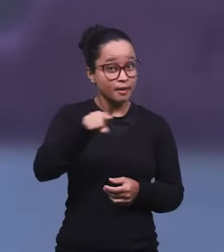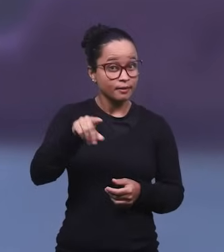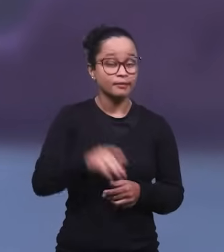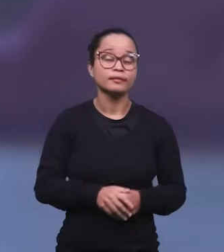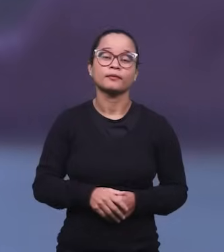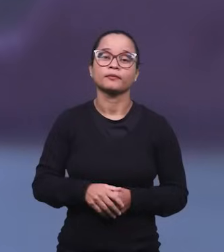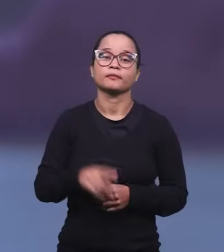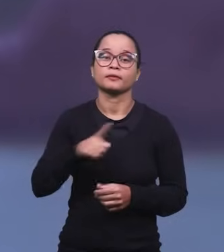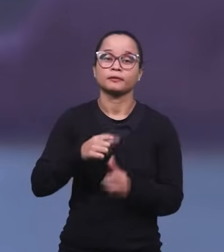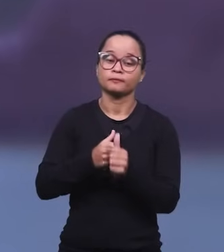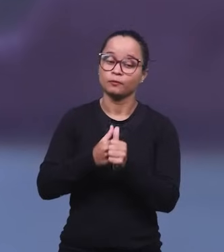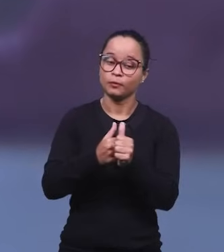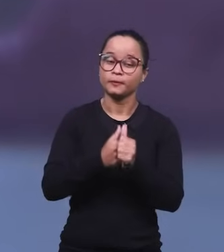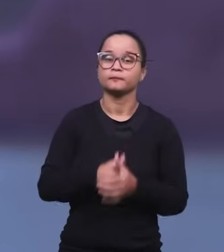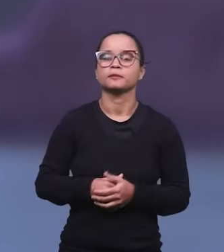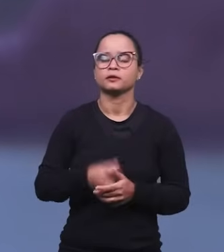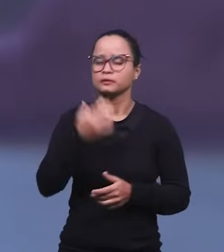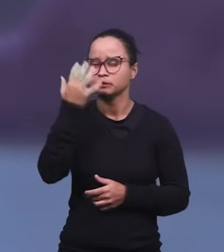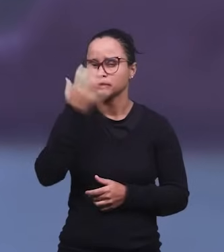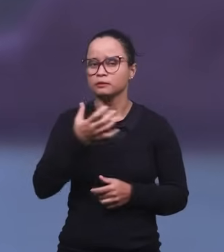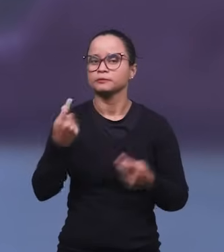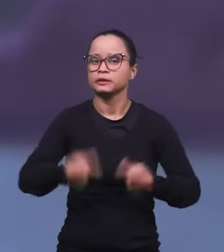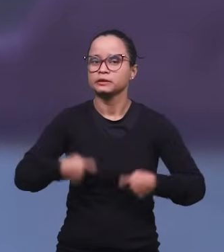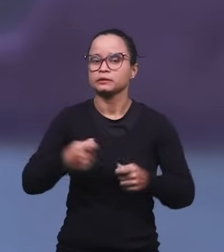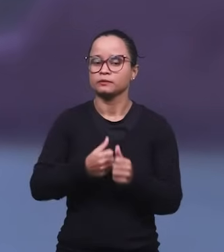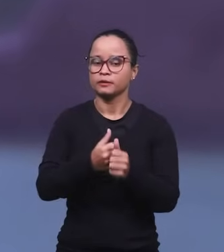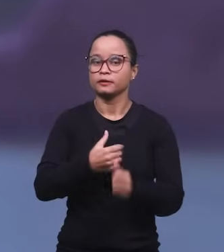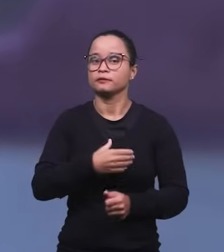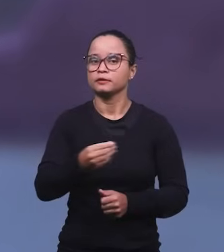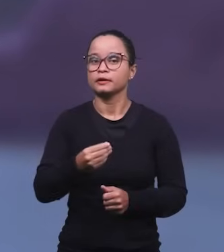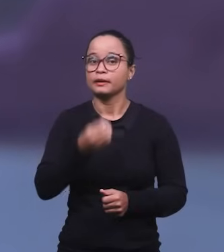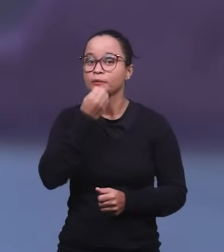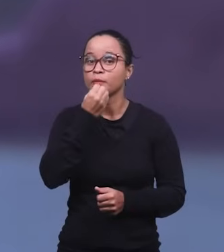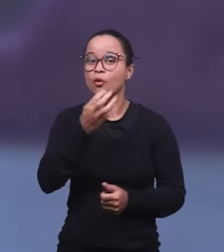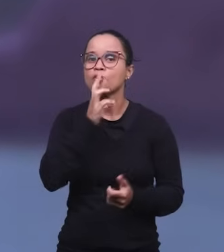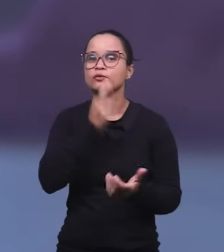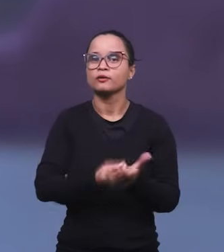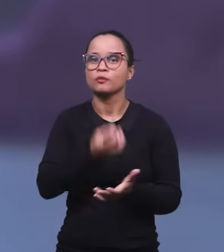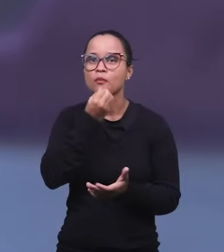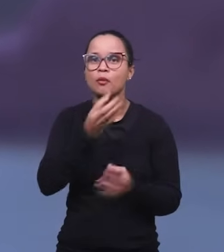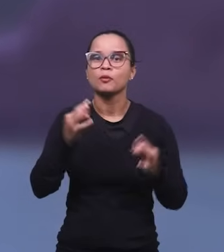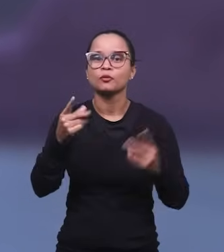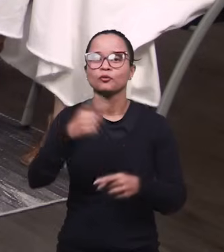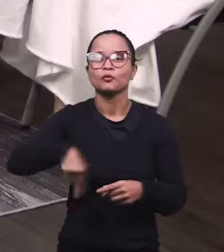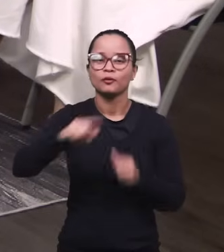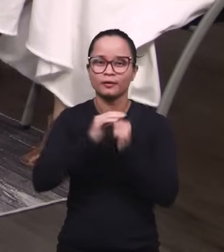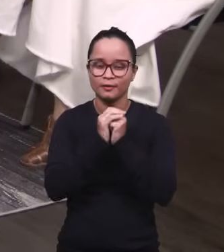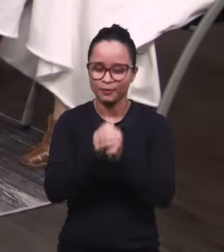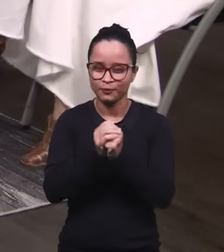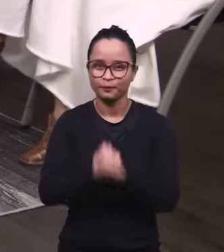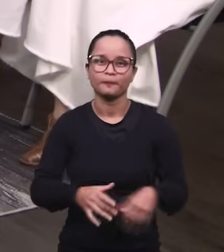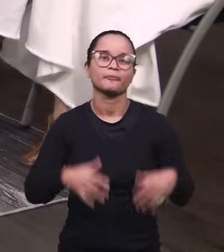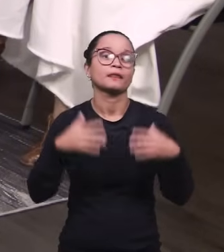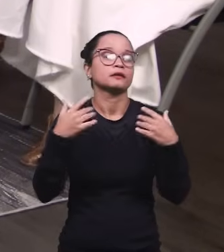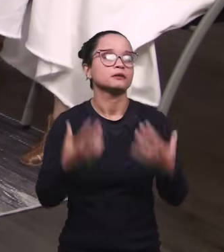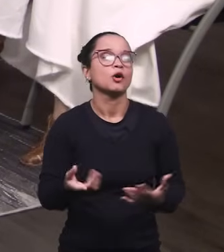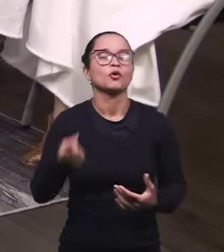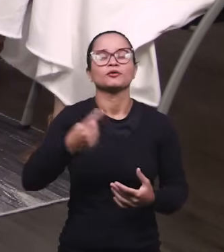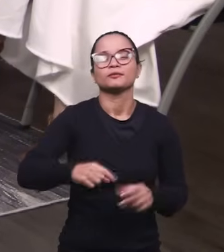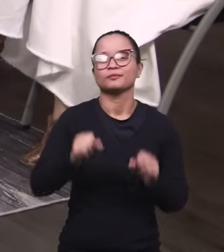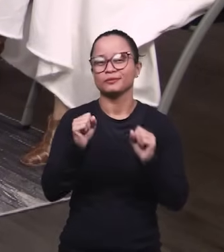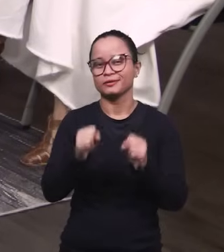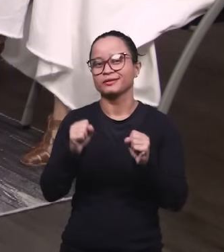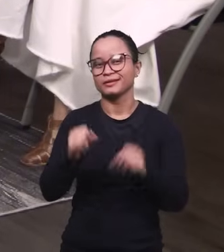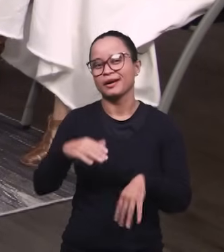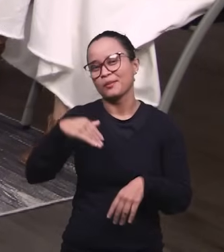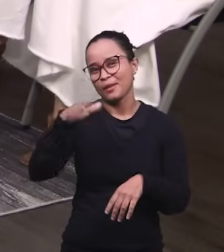a levar esse acompanhamento a sério, entendendo que é um benefício para todos nós. Amém? Amém. Olha, nós podíamos ficar